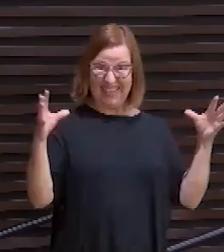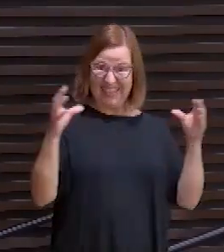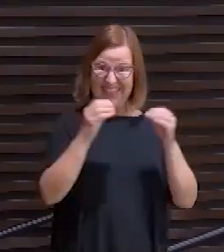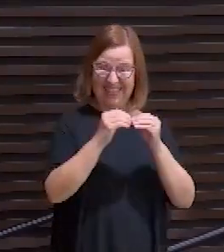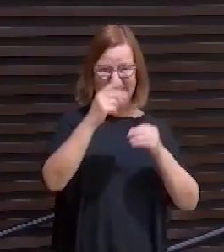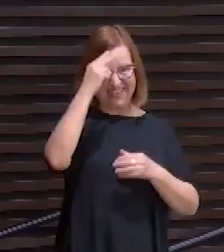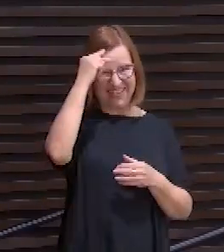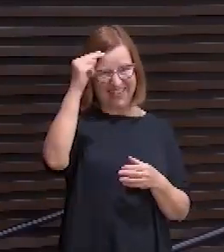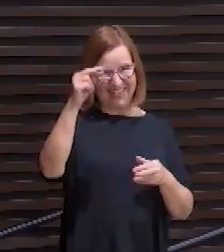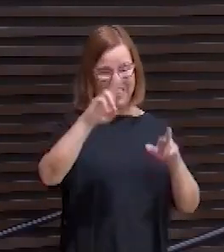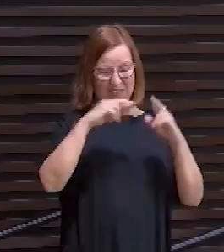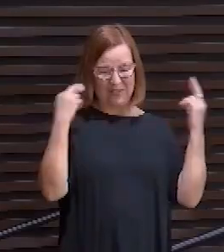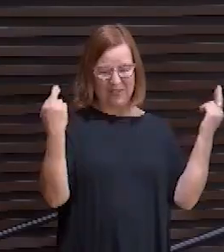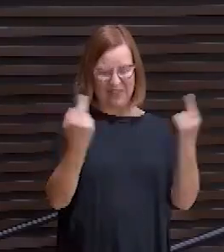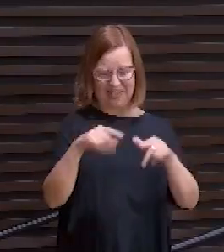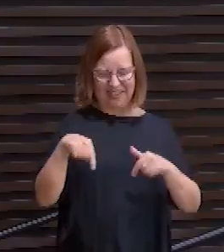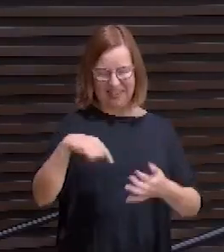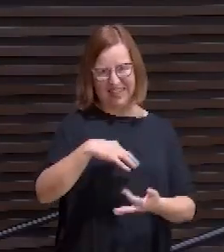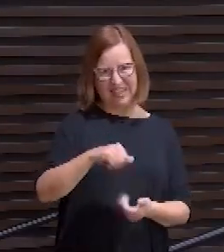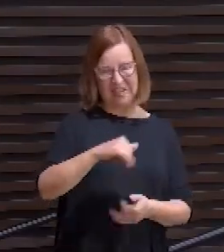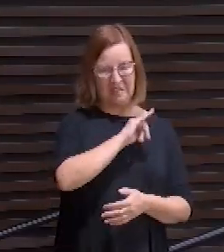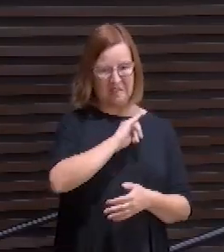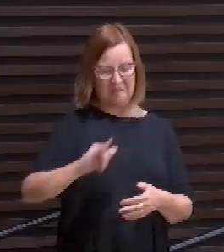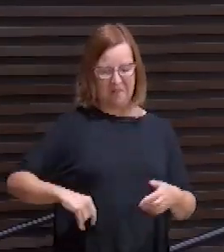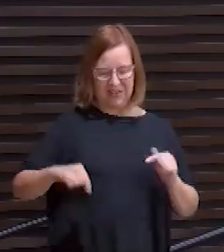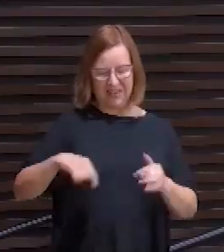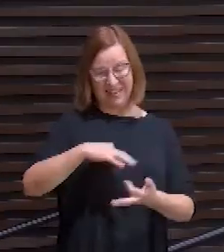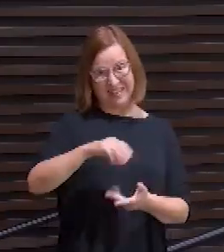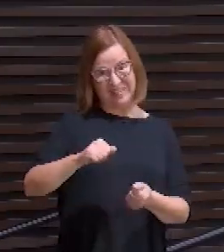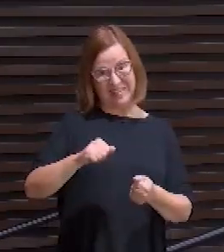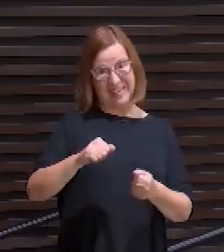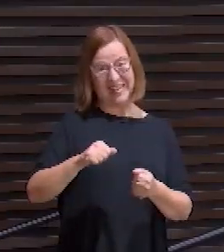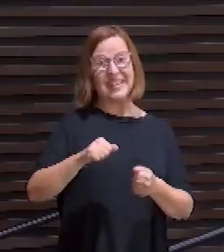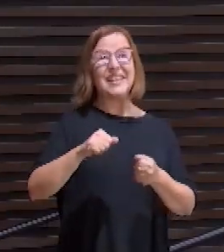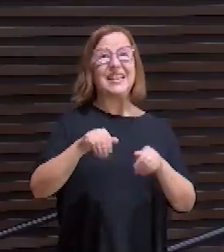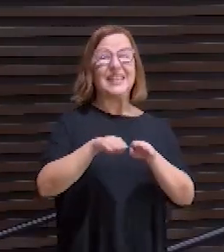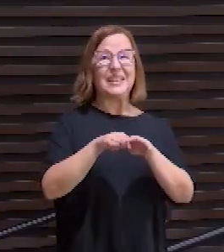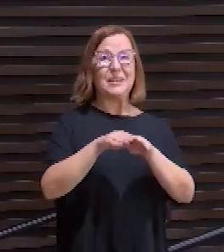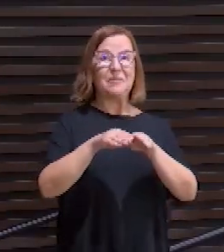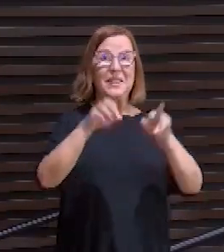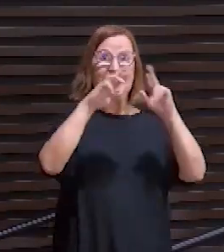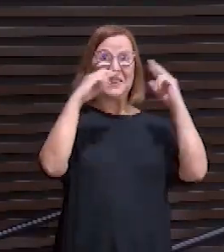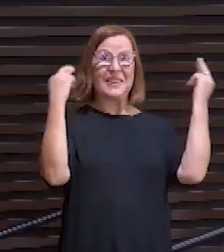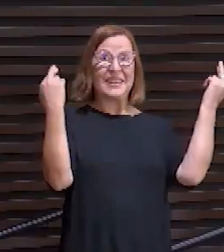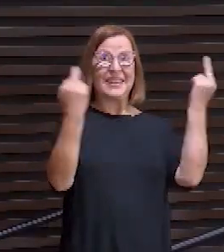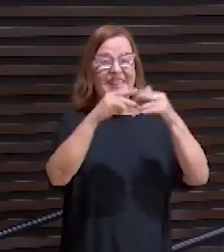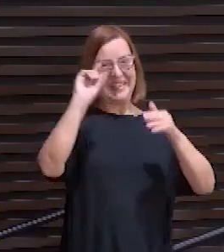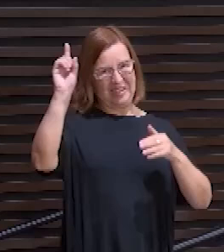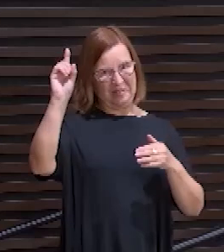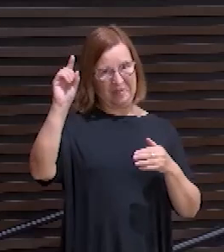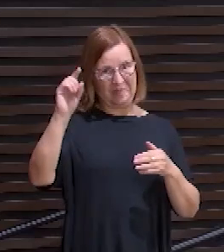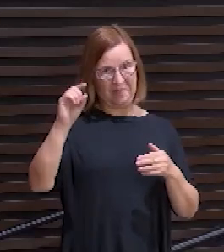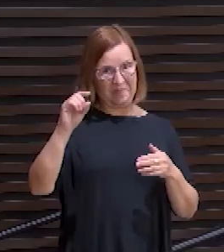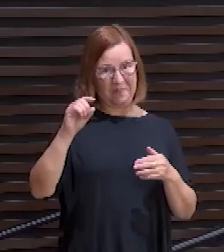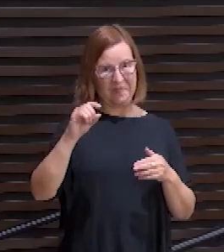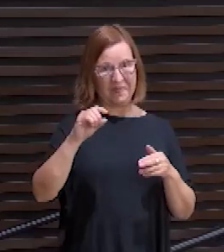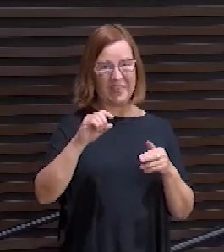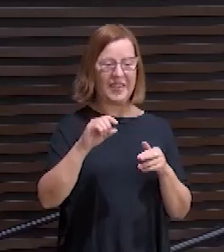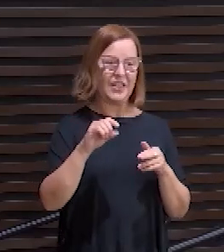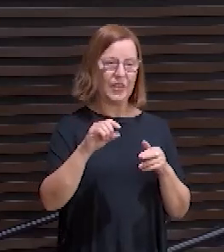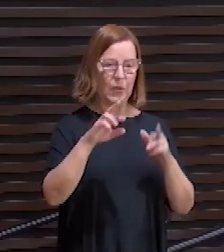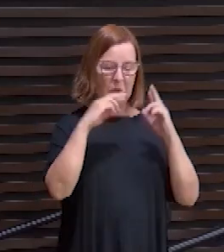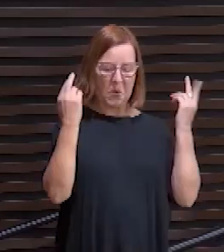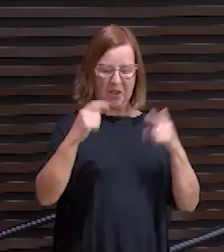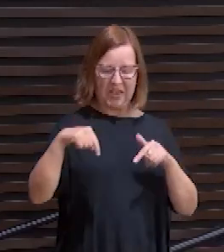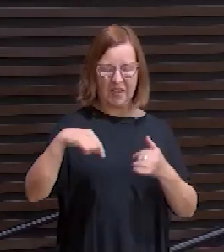história dos reinos humanos, dos impérios humanos e o reino de Deus. Eles pelejarão contra o Cordeiro, como tem feito desde